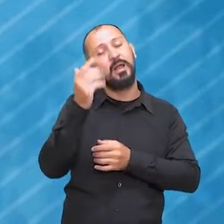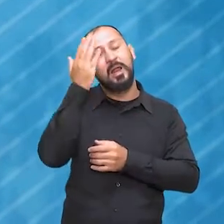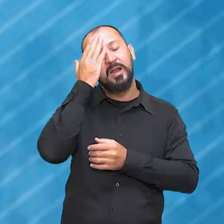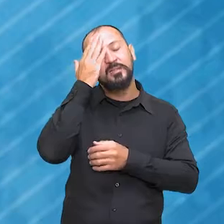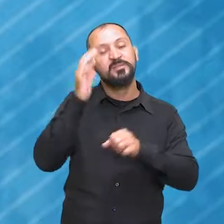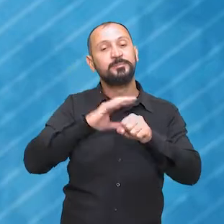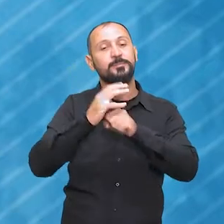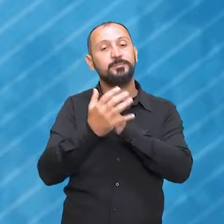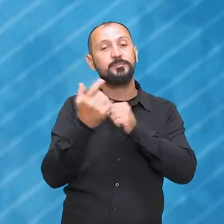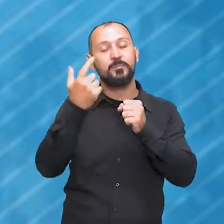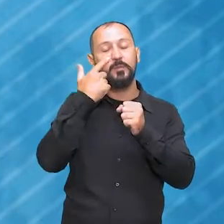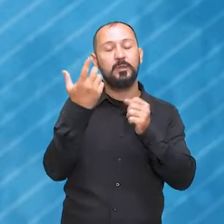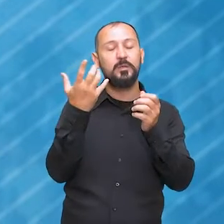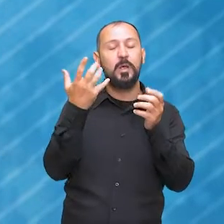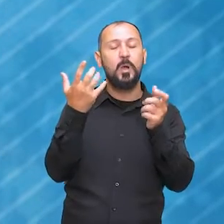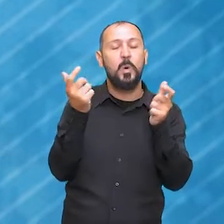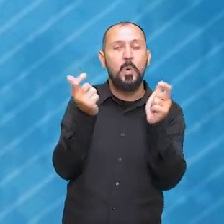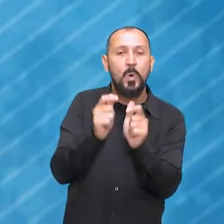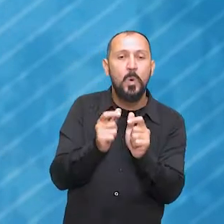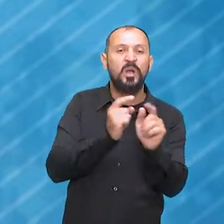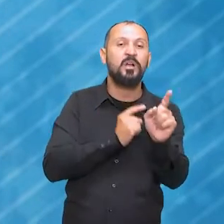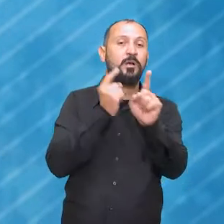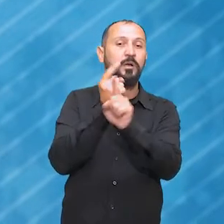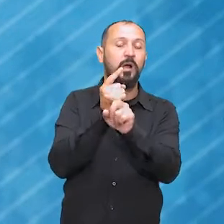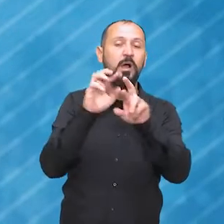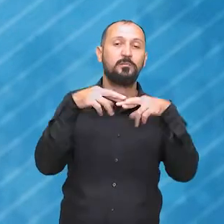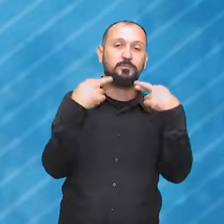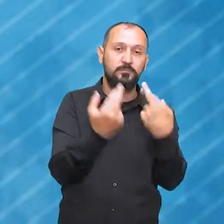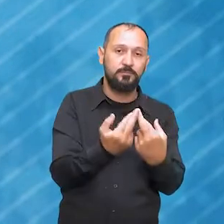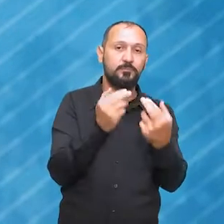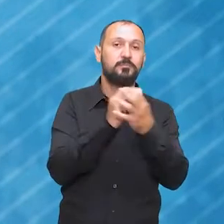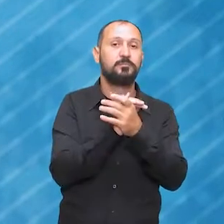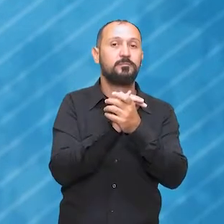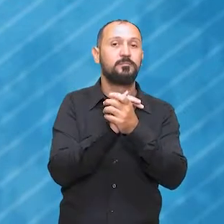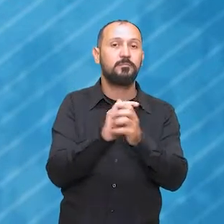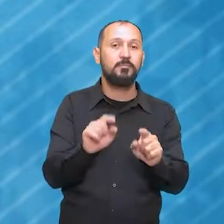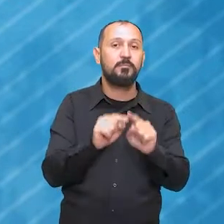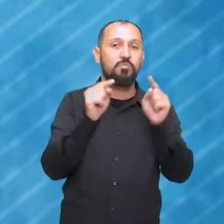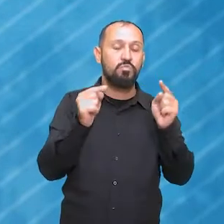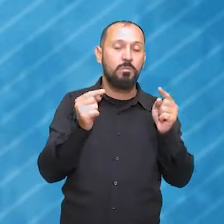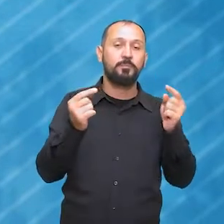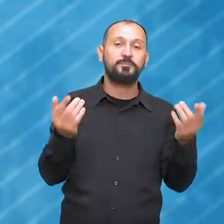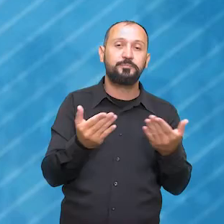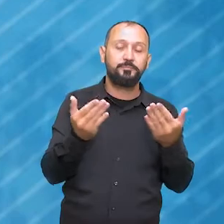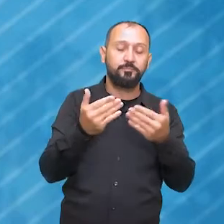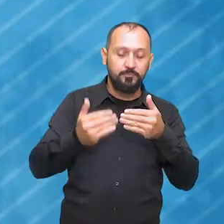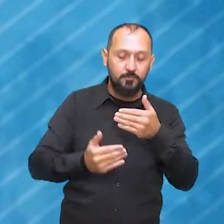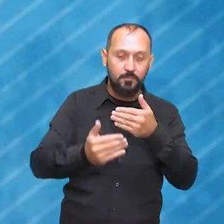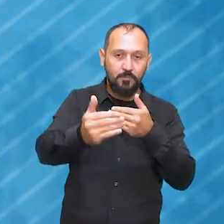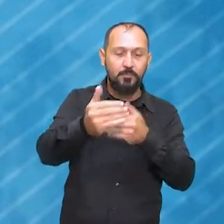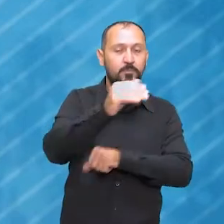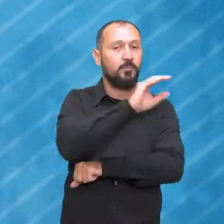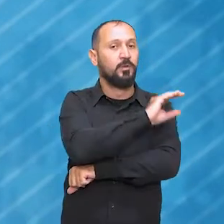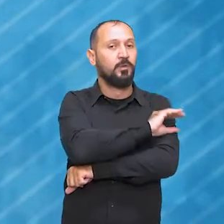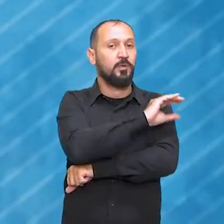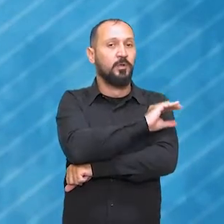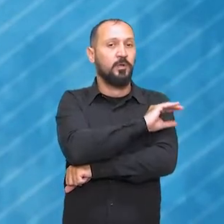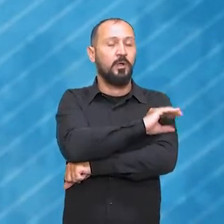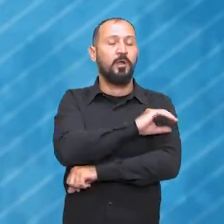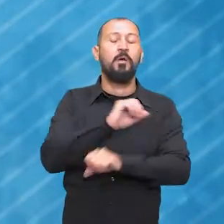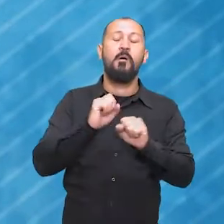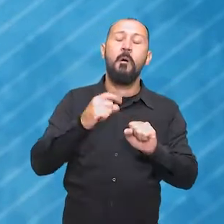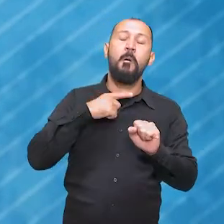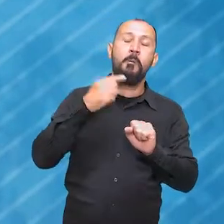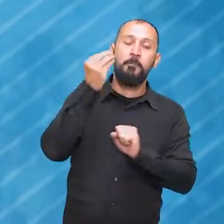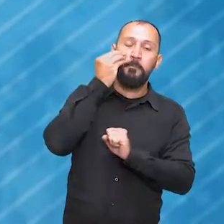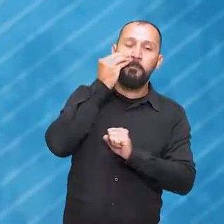época. Claro que devido à pandemia isso deu uma esfriadinha, esses encontros, essas reuniões. Mas a gente agora, na